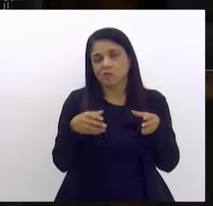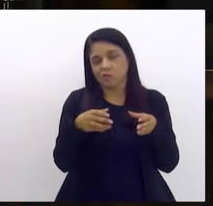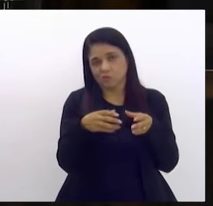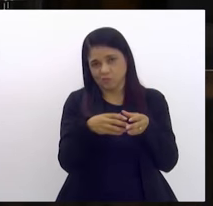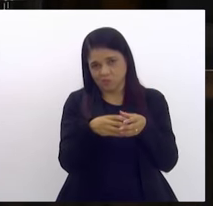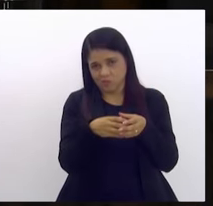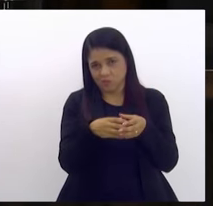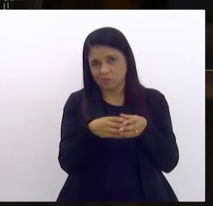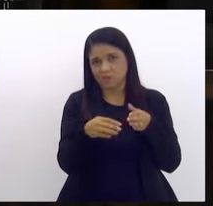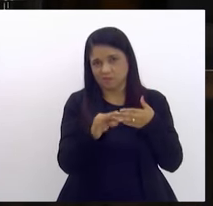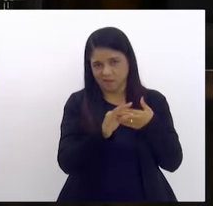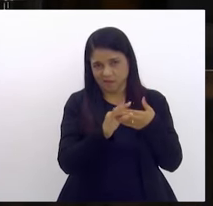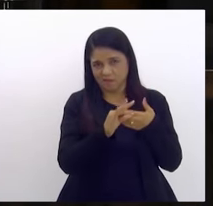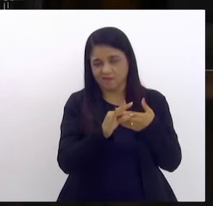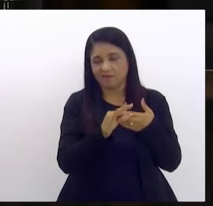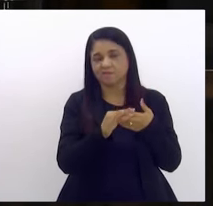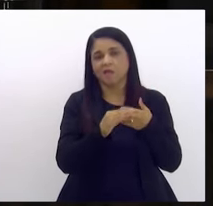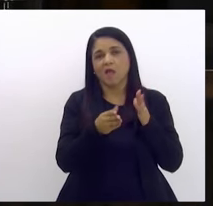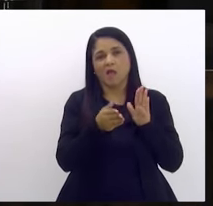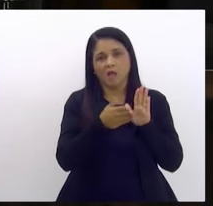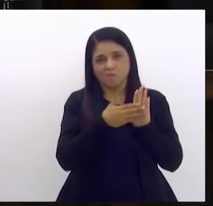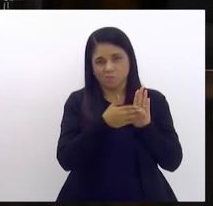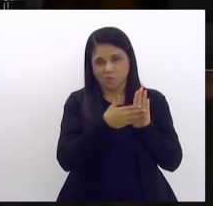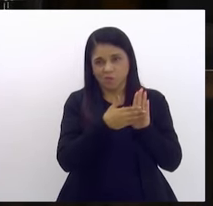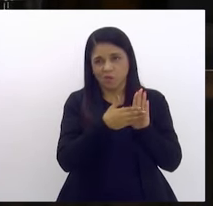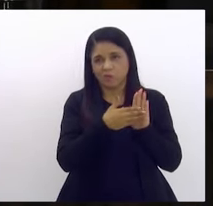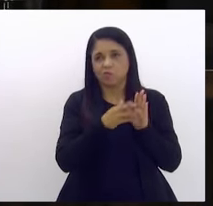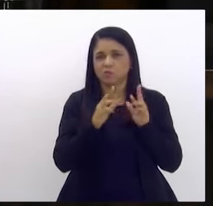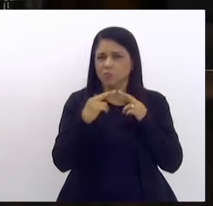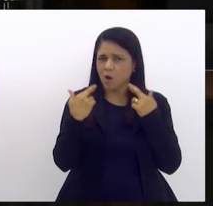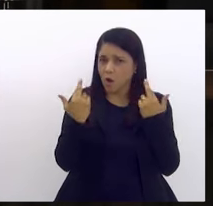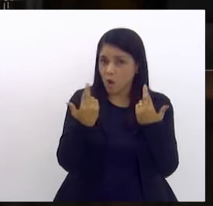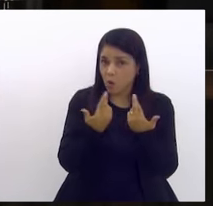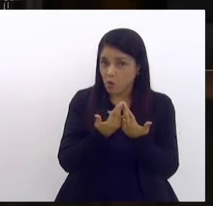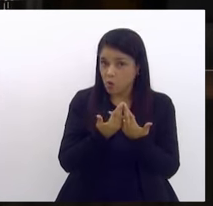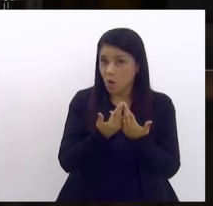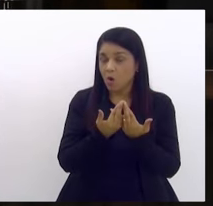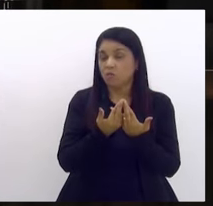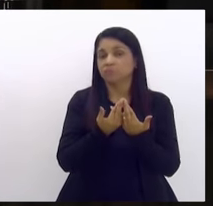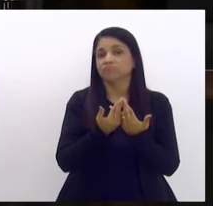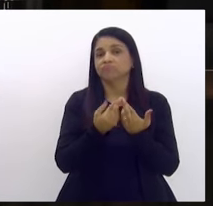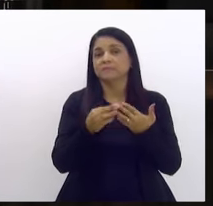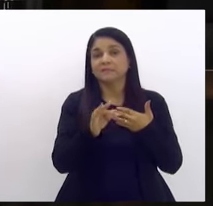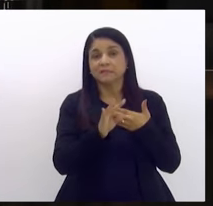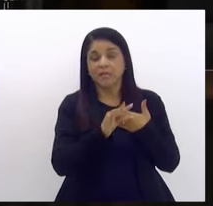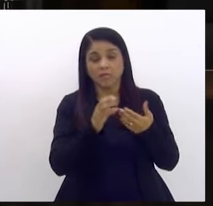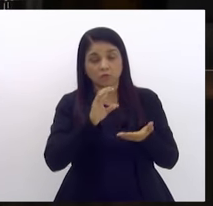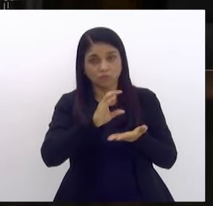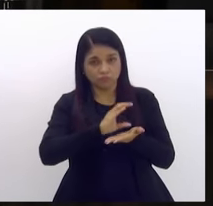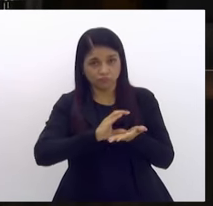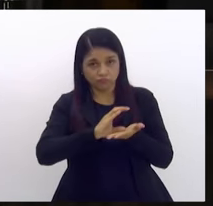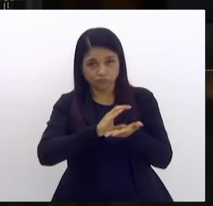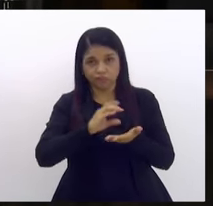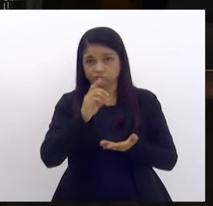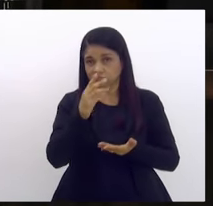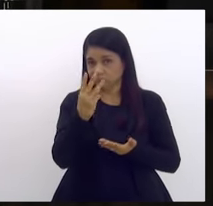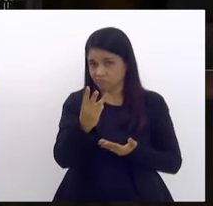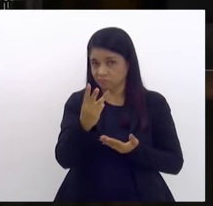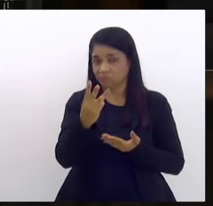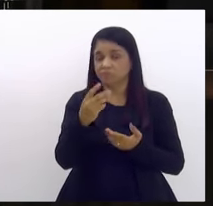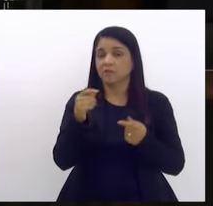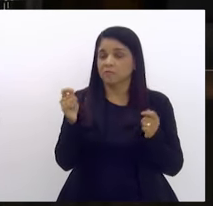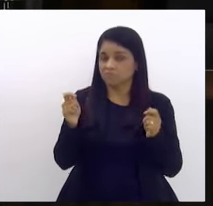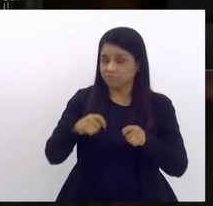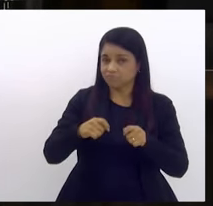comissões, e com certeza a proposta que foi dada aqui de uma reunião técnica com os conselhos acontecerá, e em breve estaremos